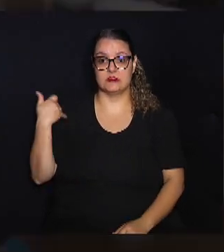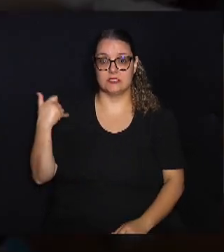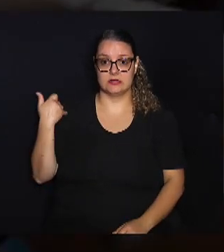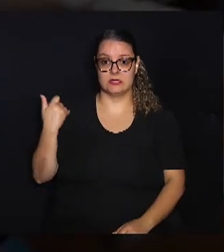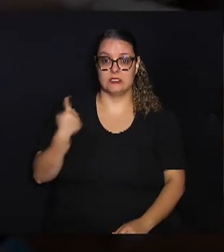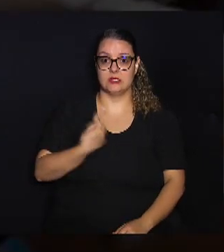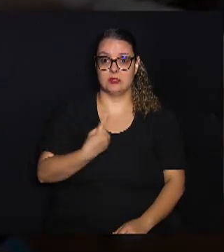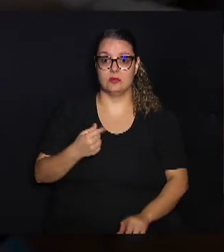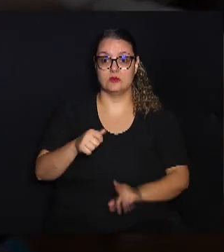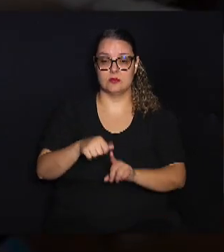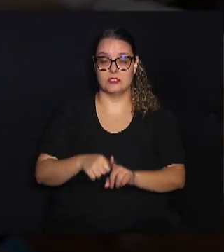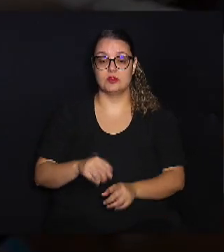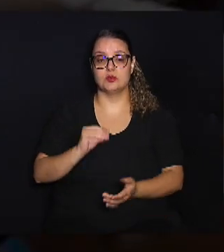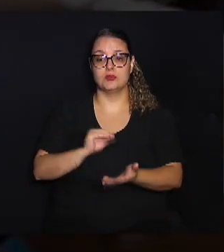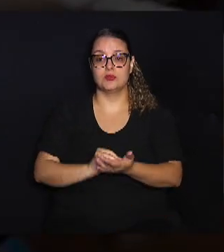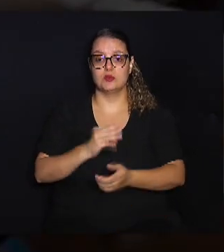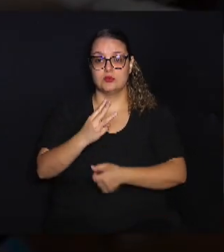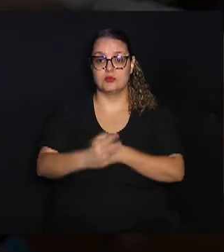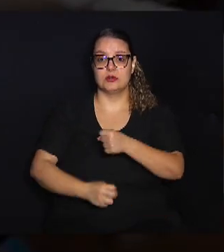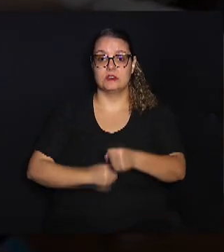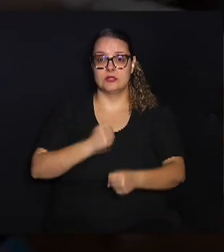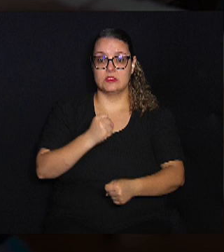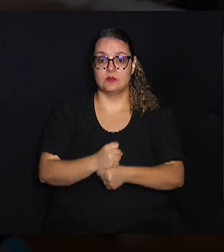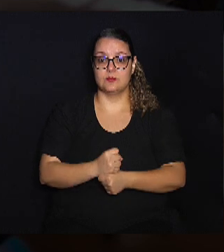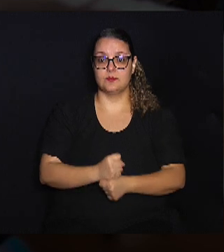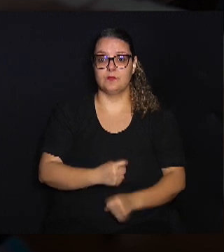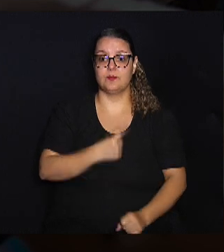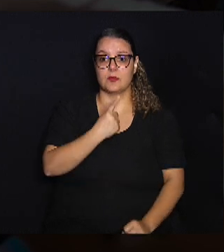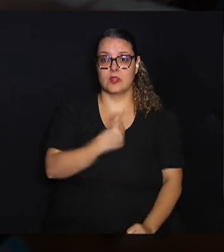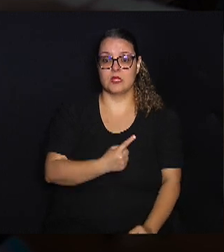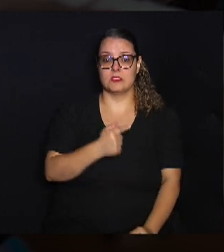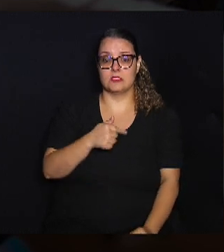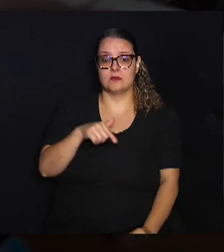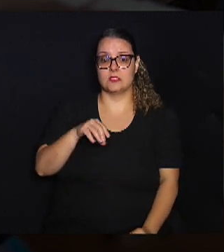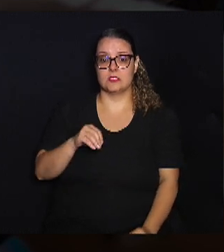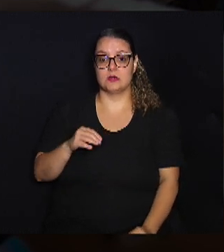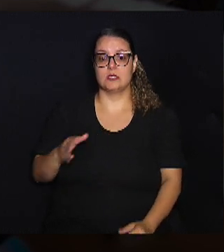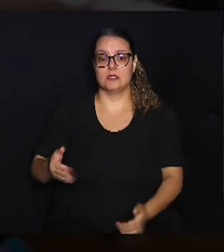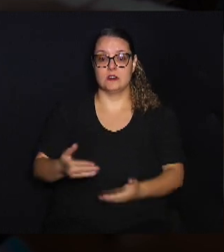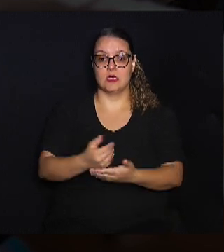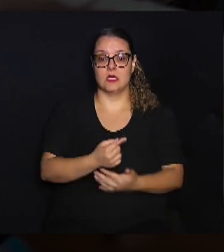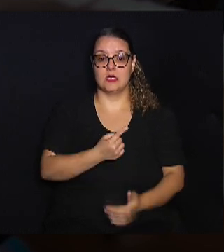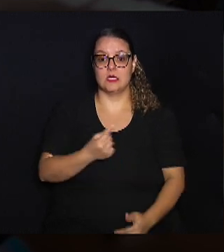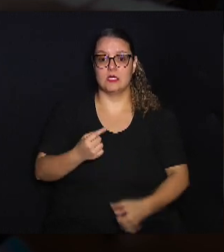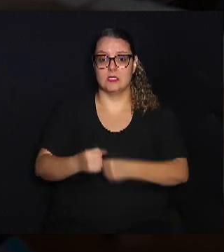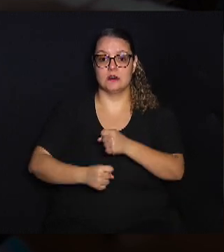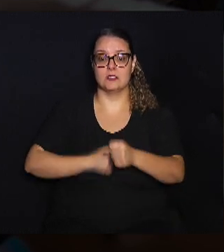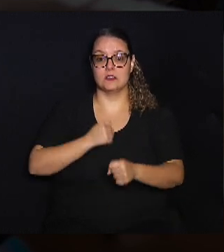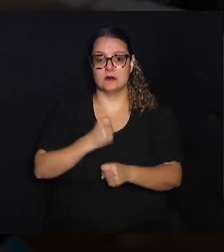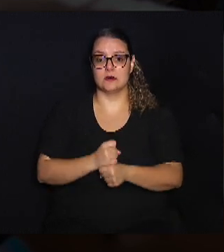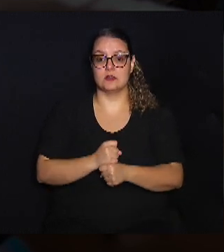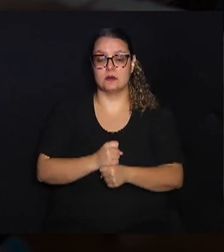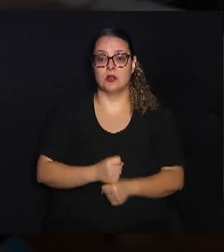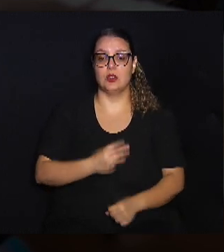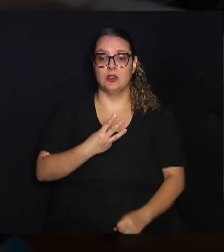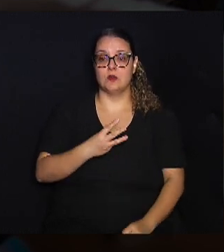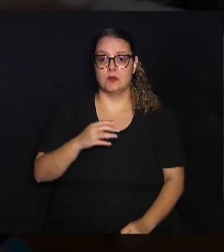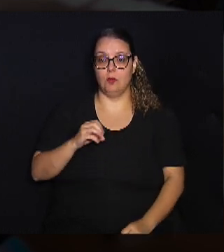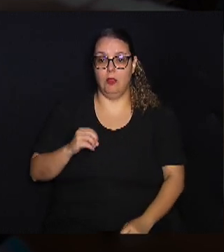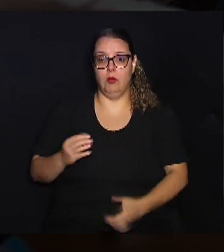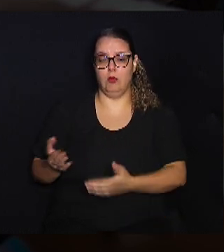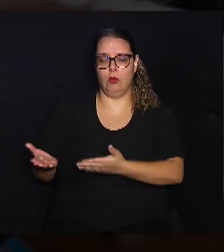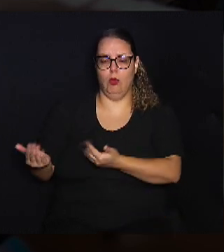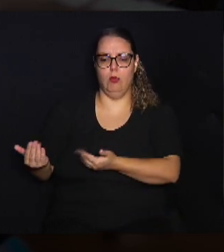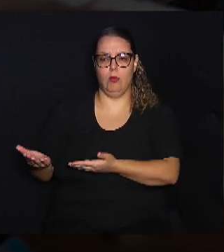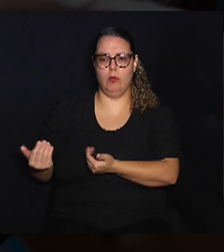meses. Nos últimos 3 anos, foram 170 acolhidos. A cada ano, são, em média, 30 jovens que